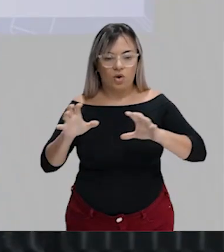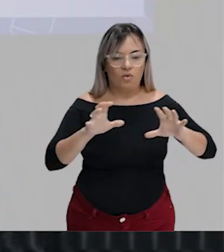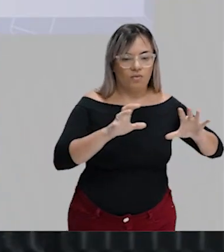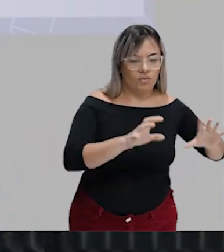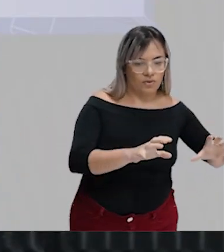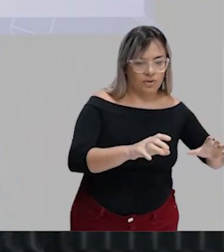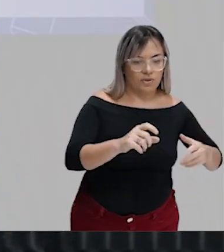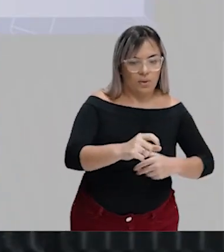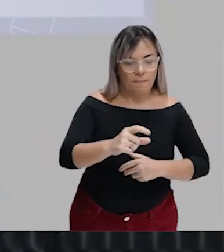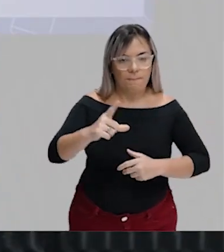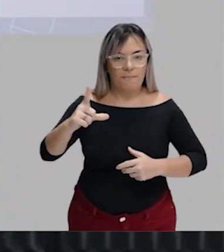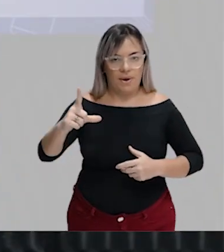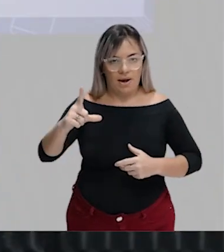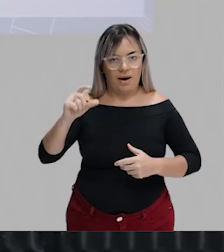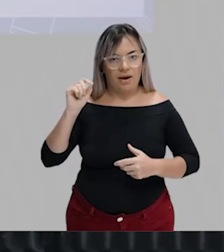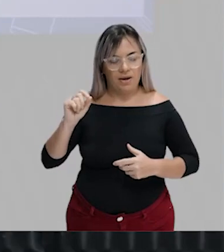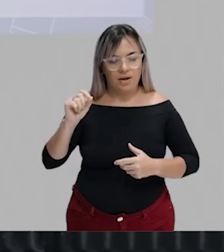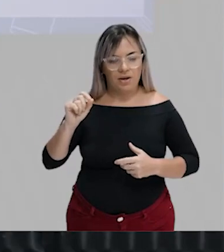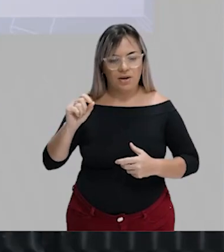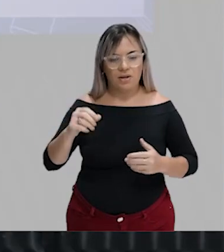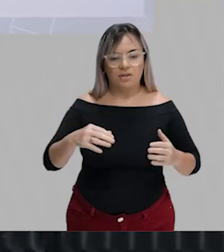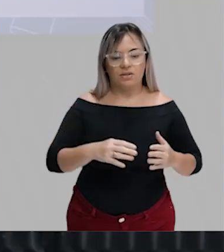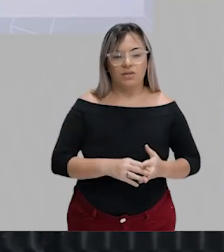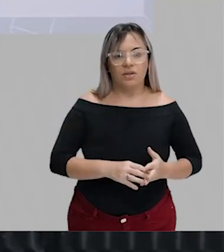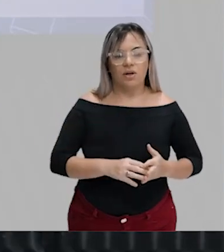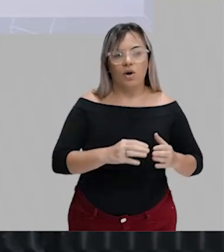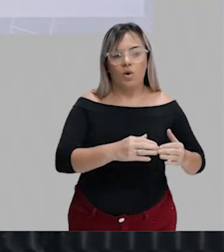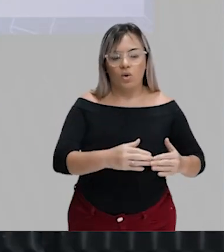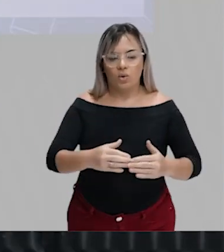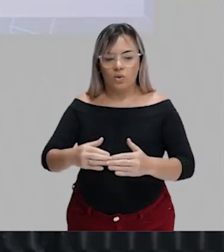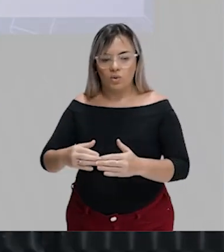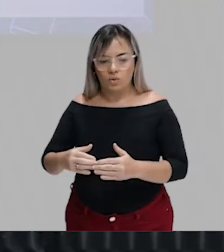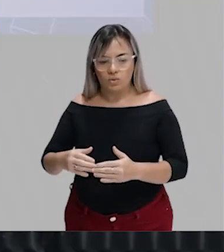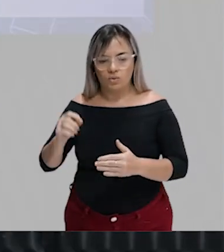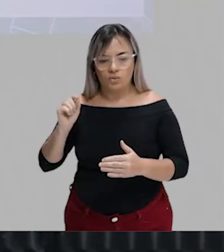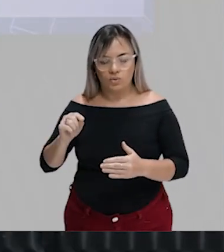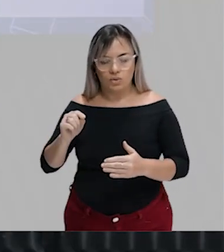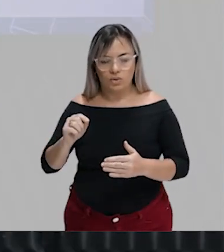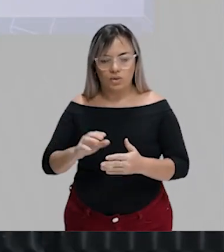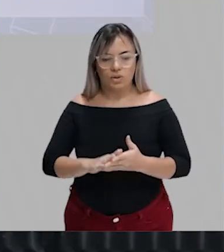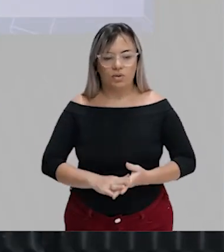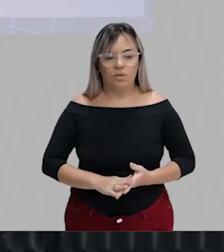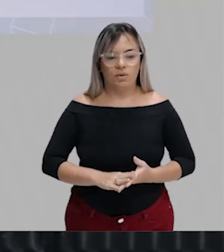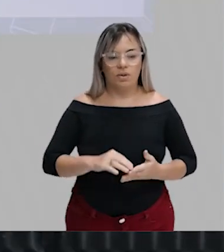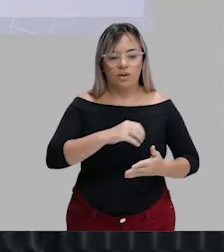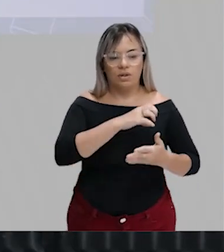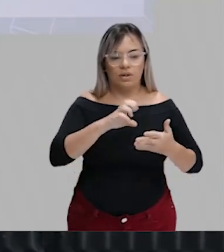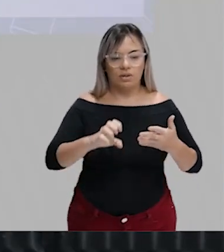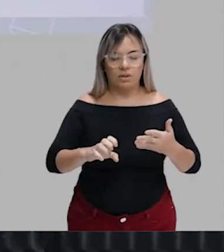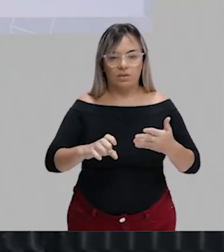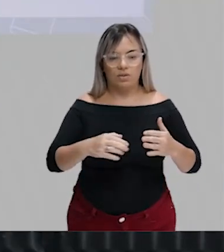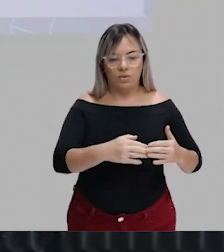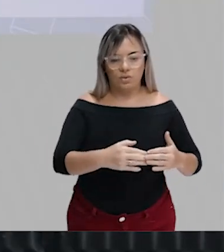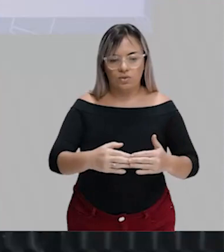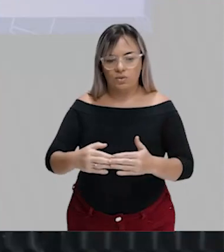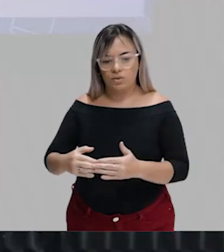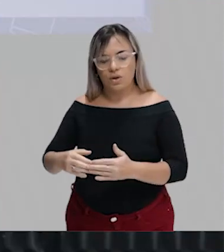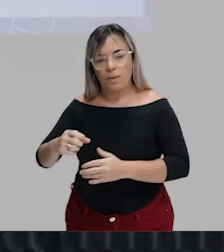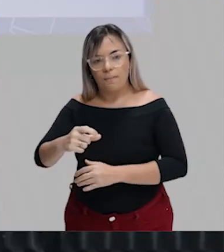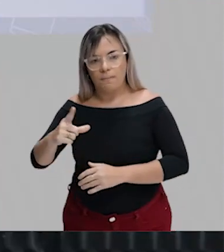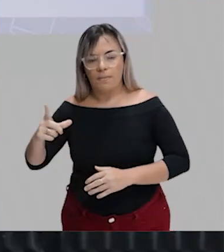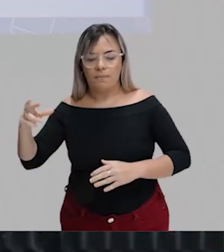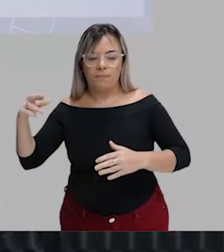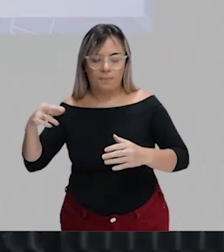os processos de transmissão, de transporte de calor, tá, ok? De propagação de calor. No caso da 1 e